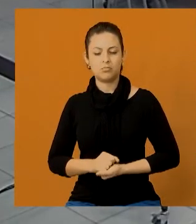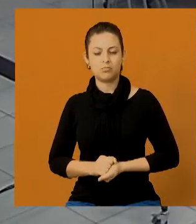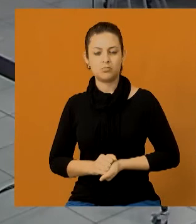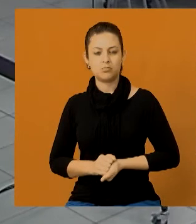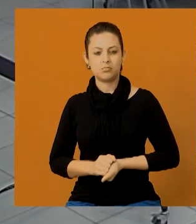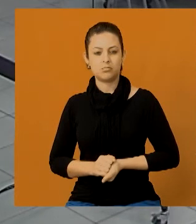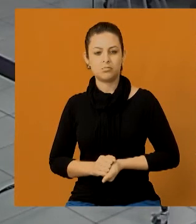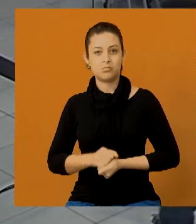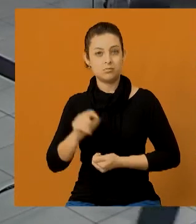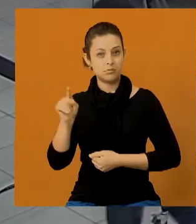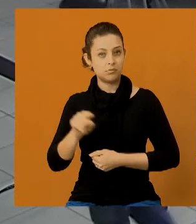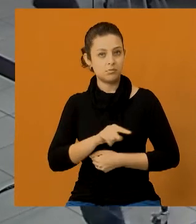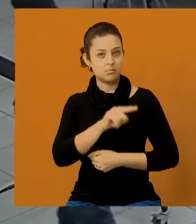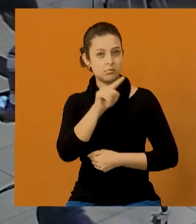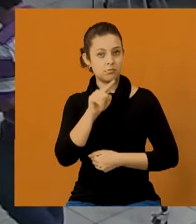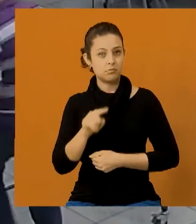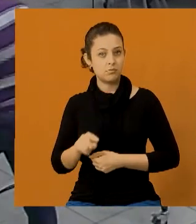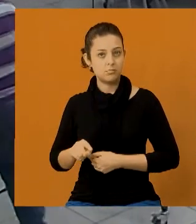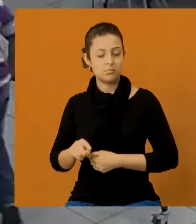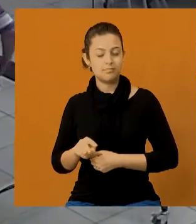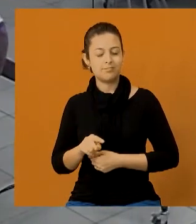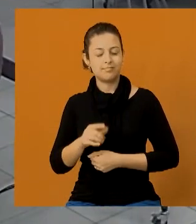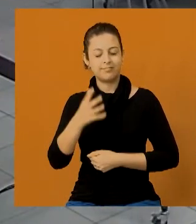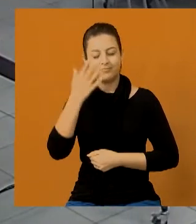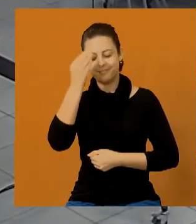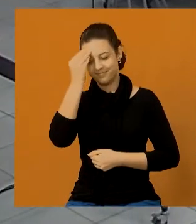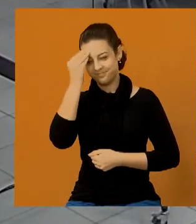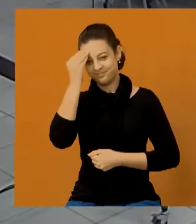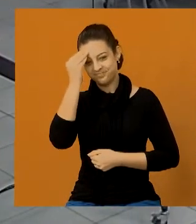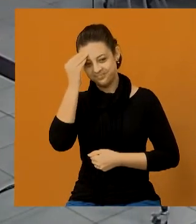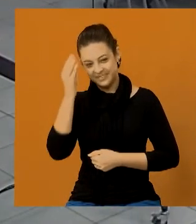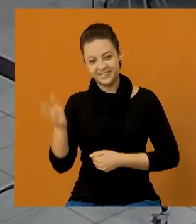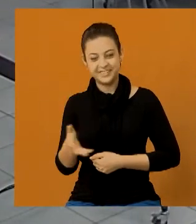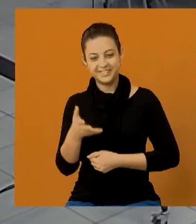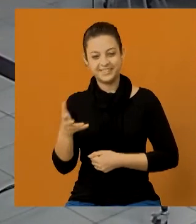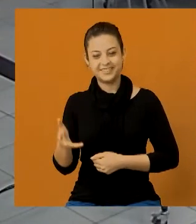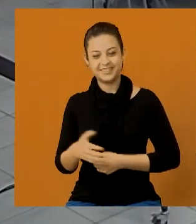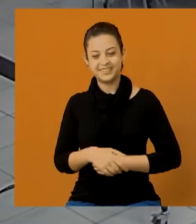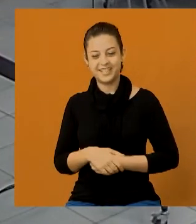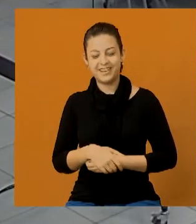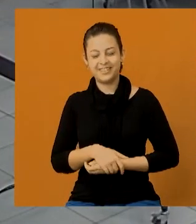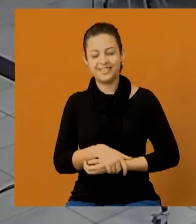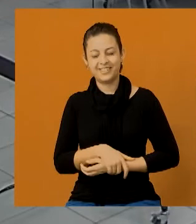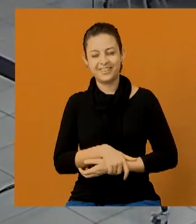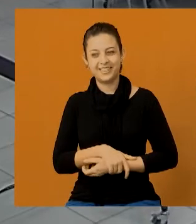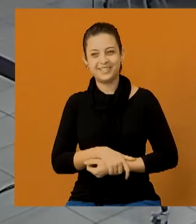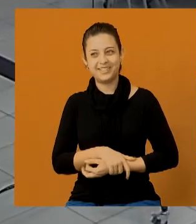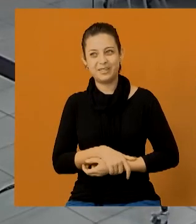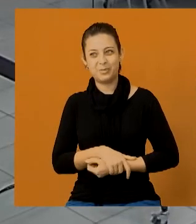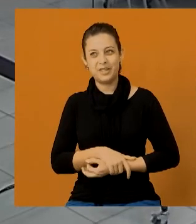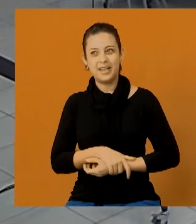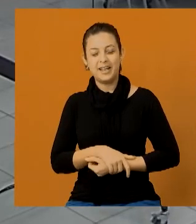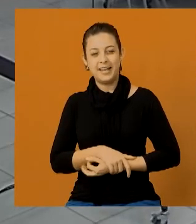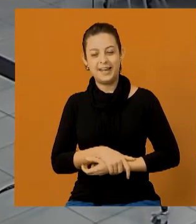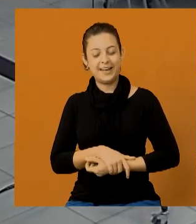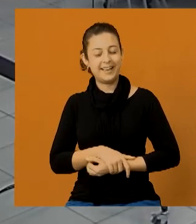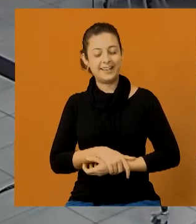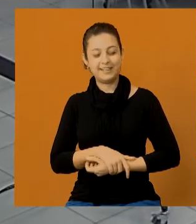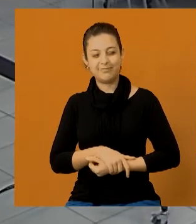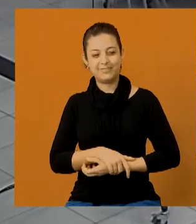Vamos lá, é o veto. Epa, vamos lá então. Tá. Então vamos lá, é o veto, tá? Eu